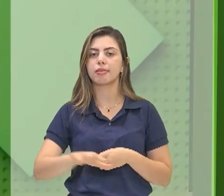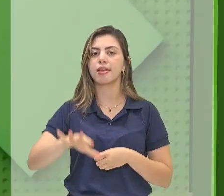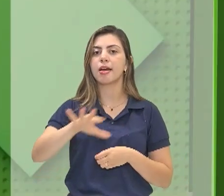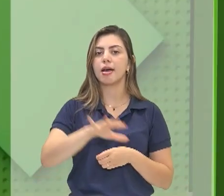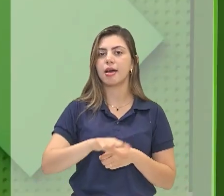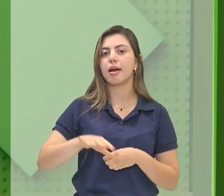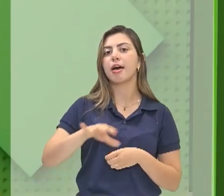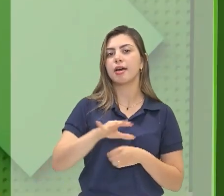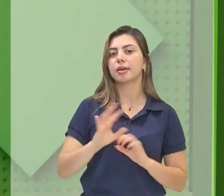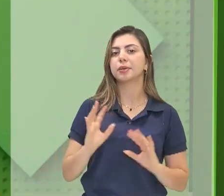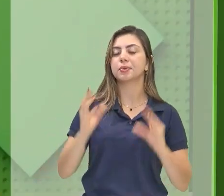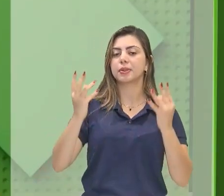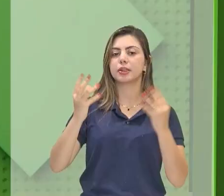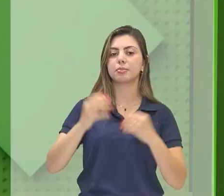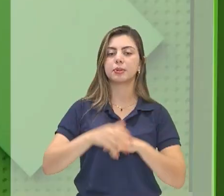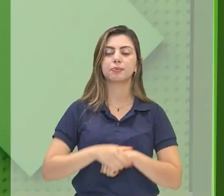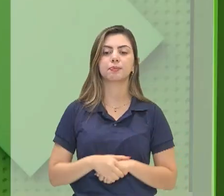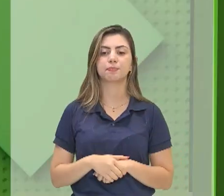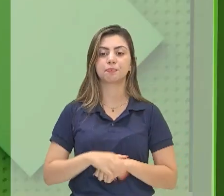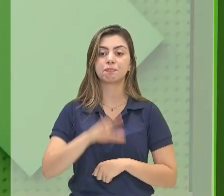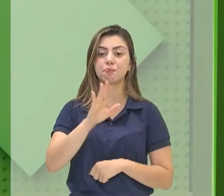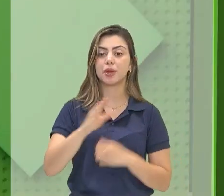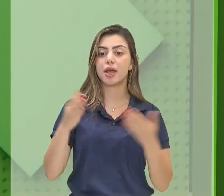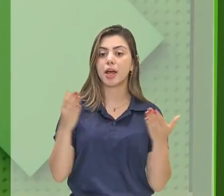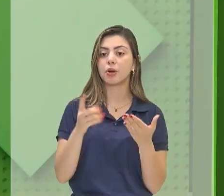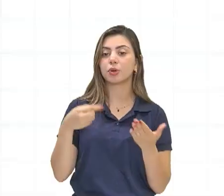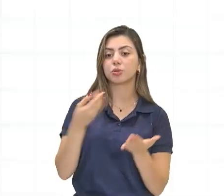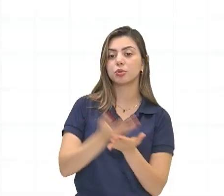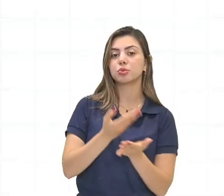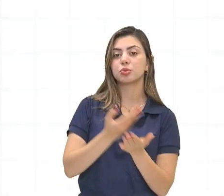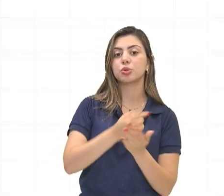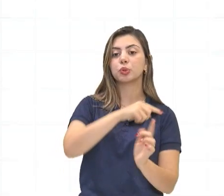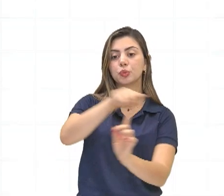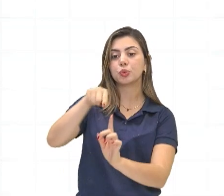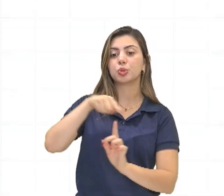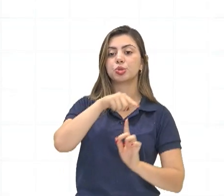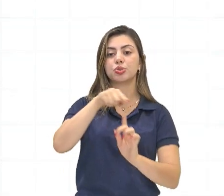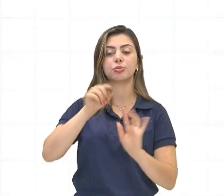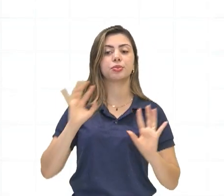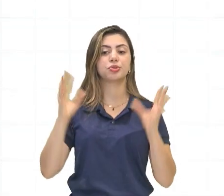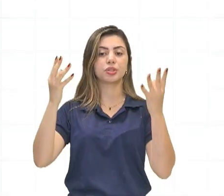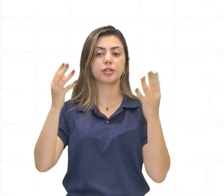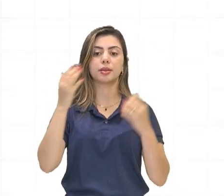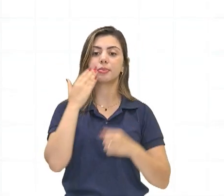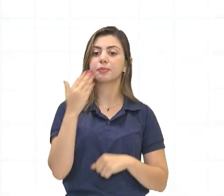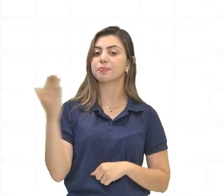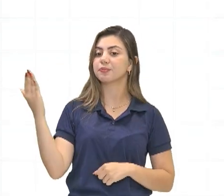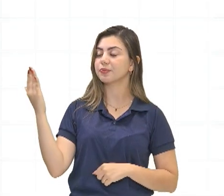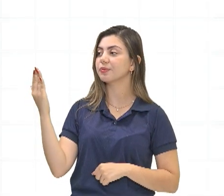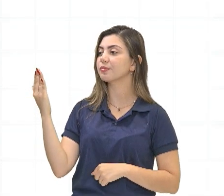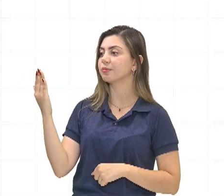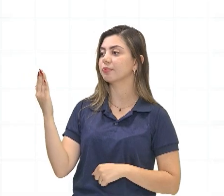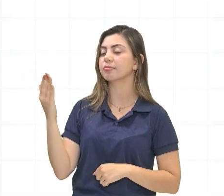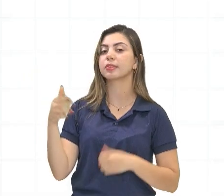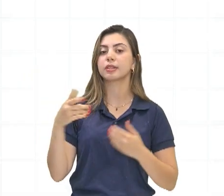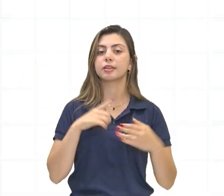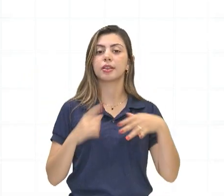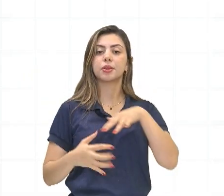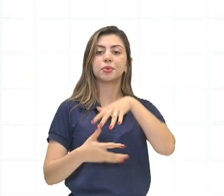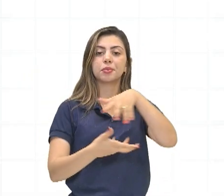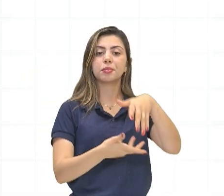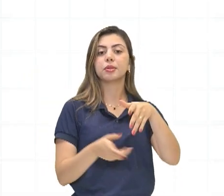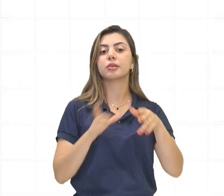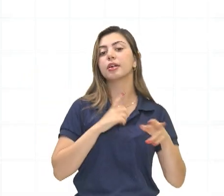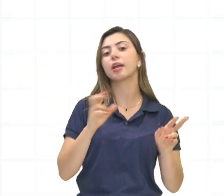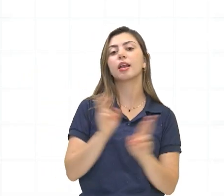zona térmica. Vamos então agora conhecer um pouquinho sobre os tipos de clima, né? Os tipos de clima do mundo estão relacionados